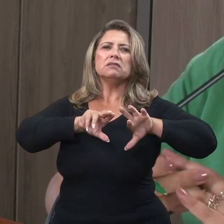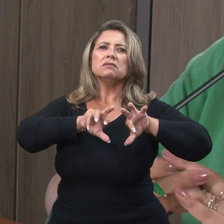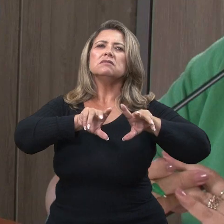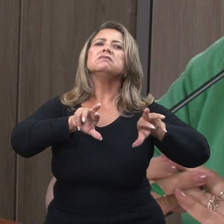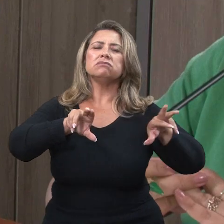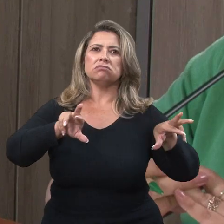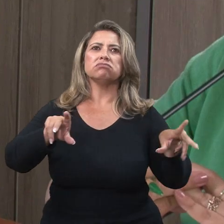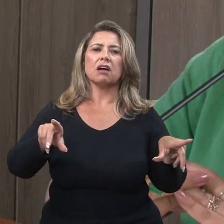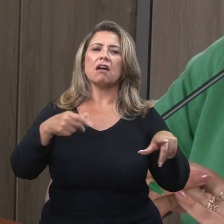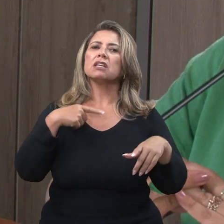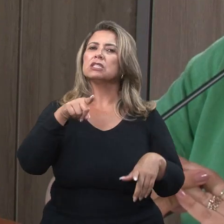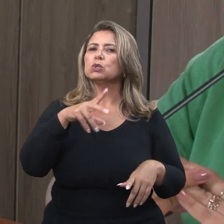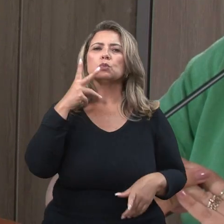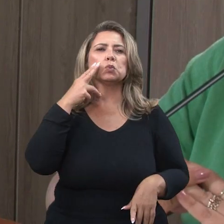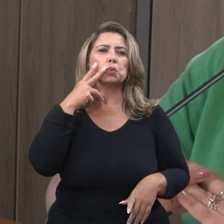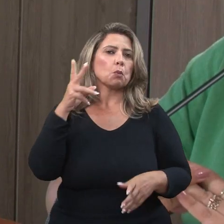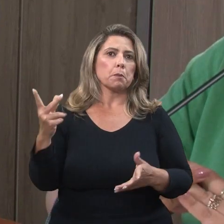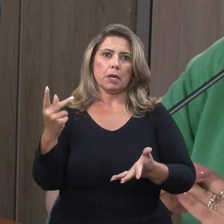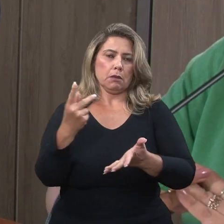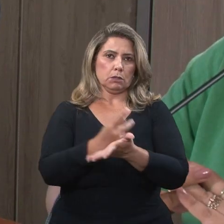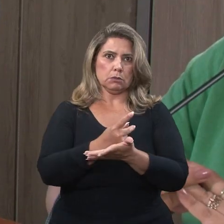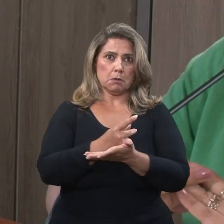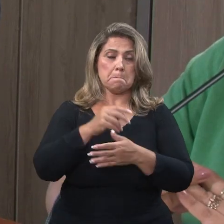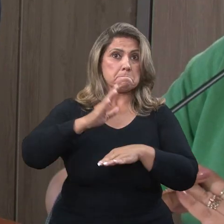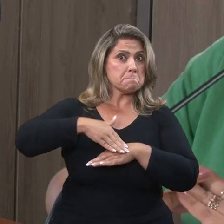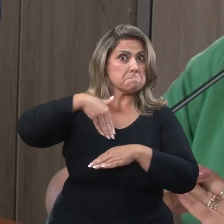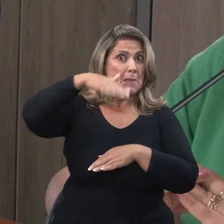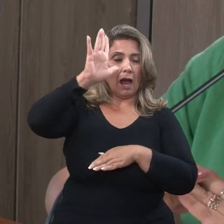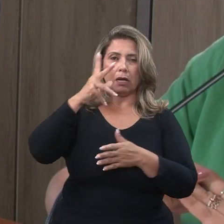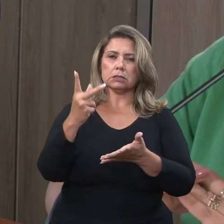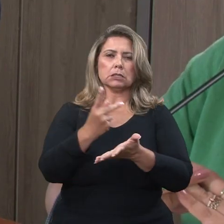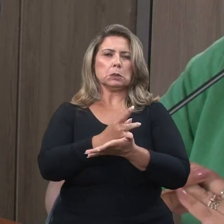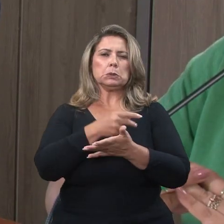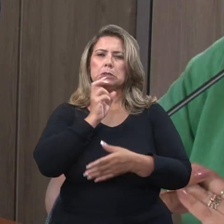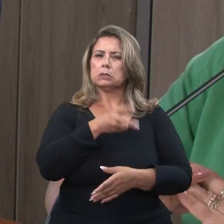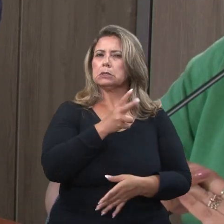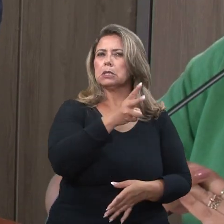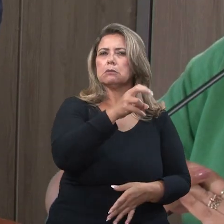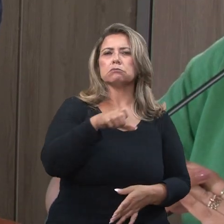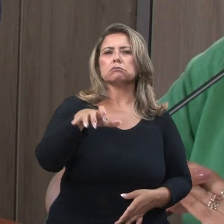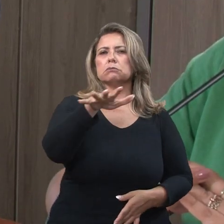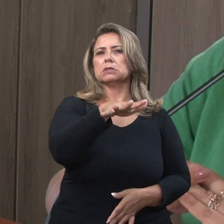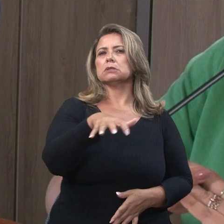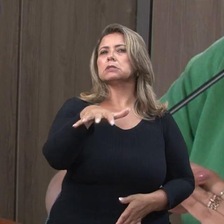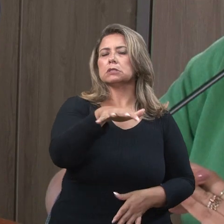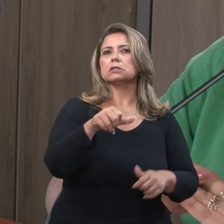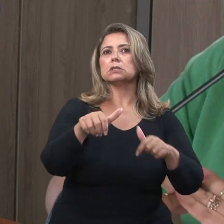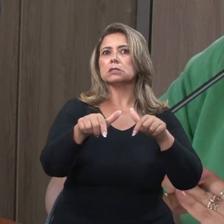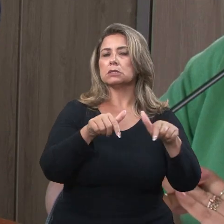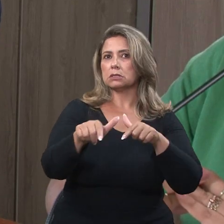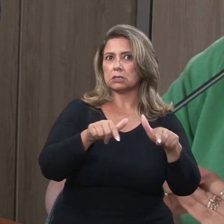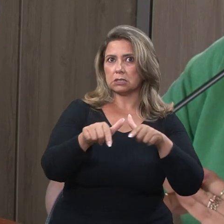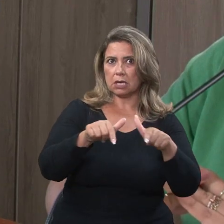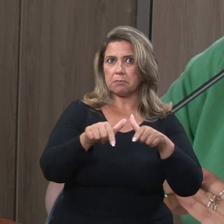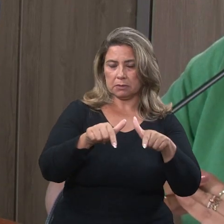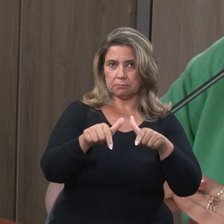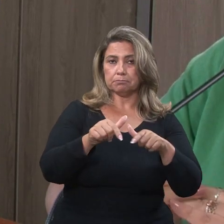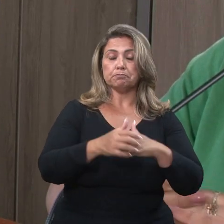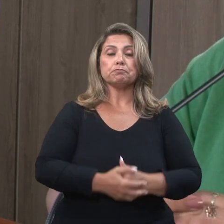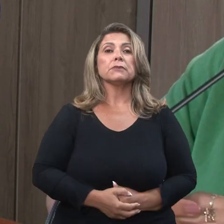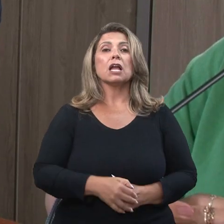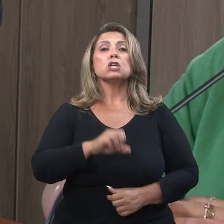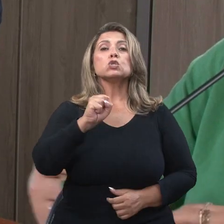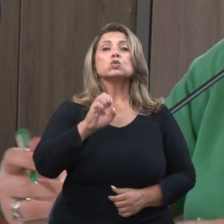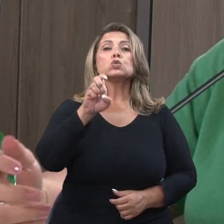comum no ambiente de trabalho. Essa é a nota, vamos dizer, distintiva. O assédio sexual, ele inclusive, além